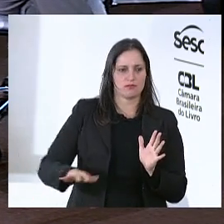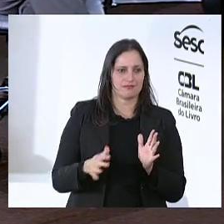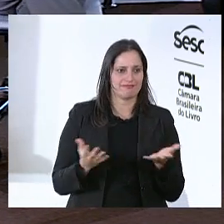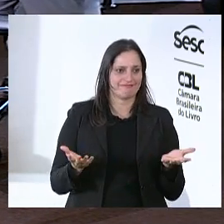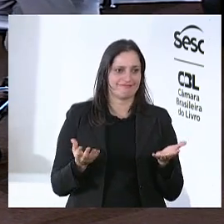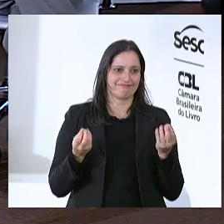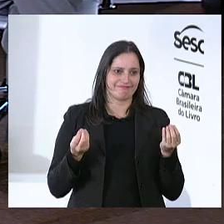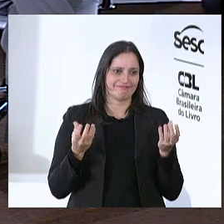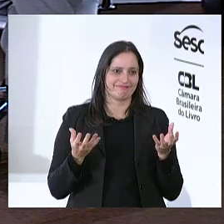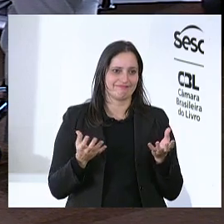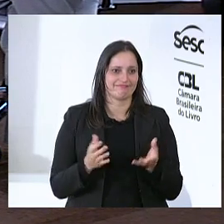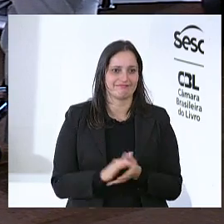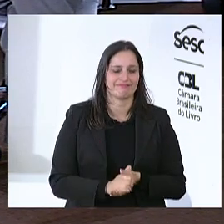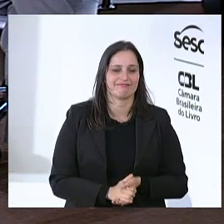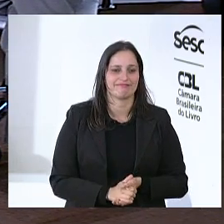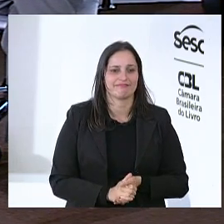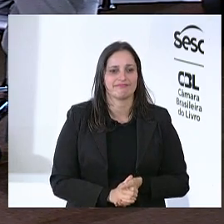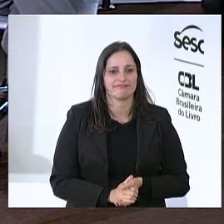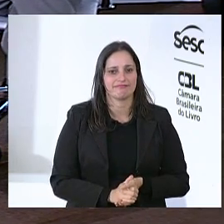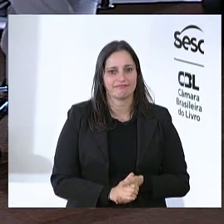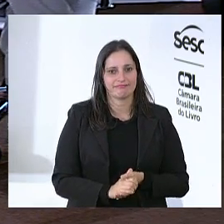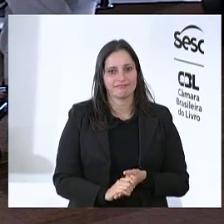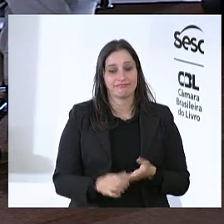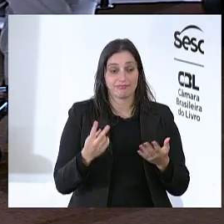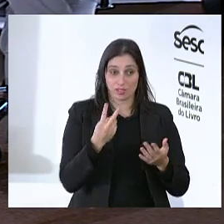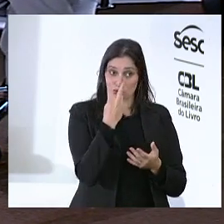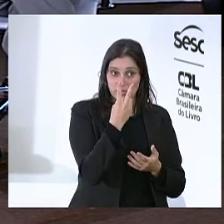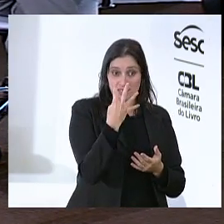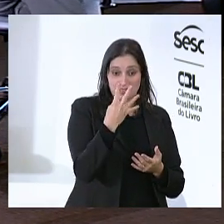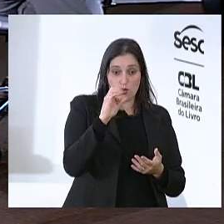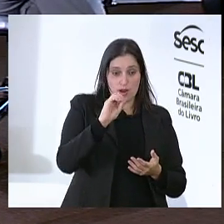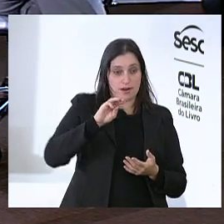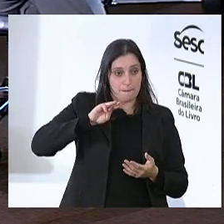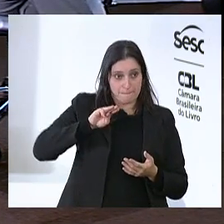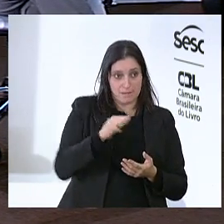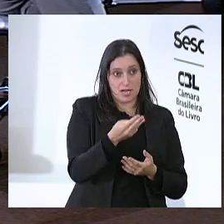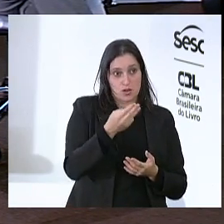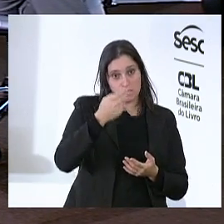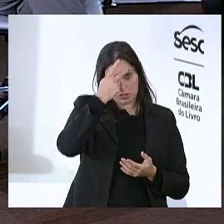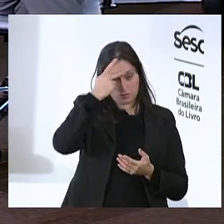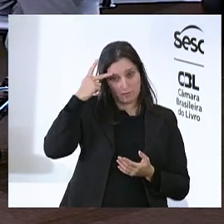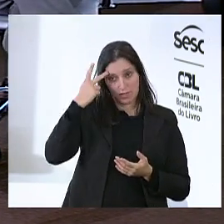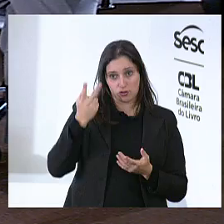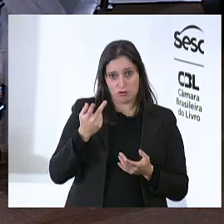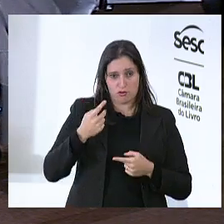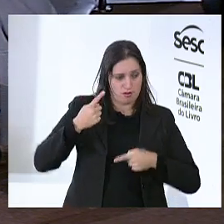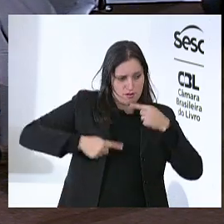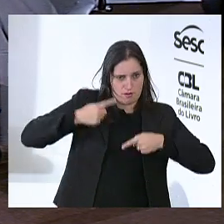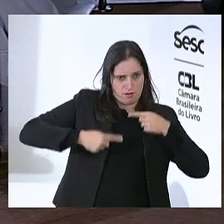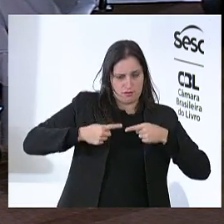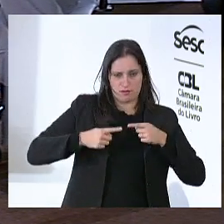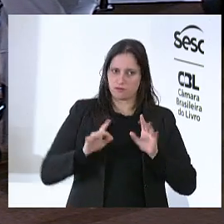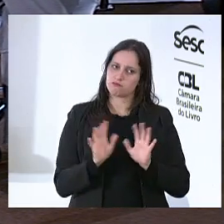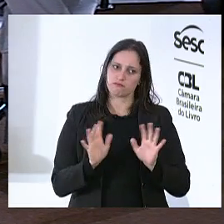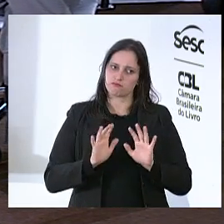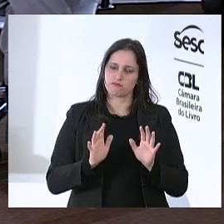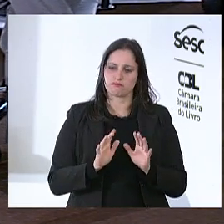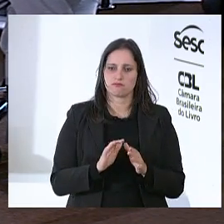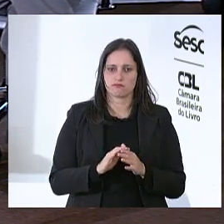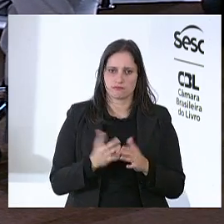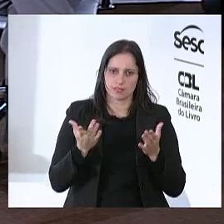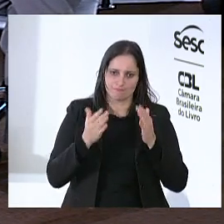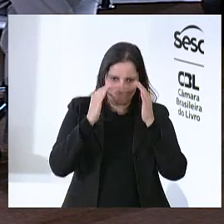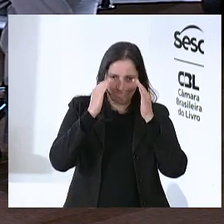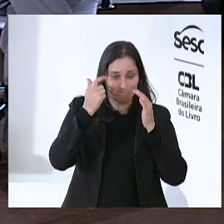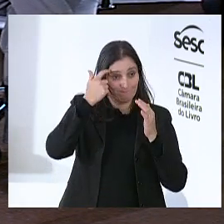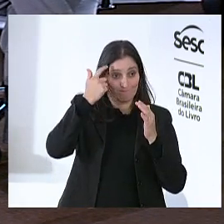Né? Então, os 240 bilhões não escandalizam, não se discute. Né? Então, vejo que tem aí uma questão para a gente